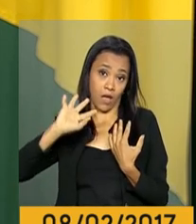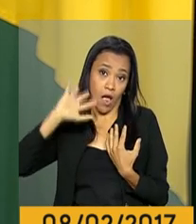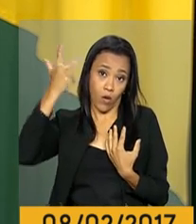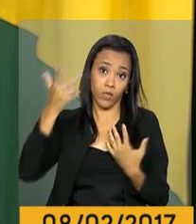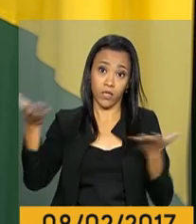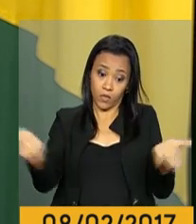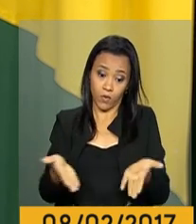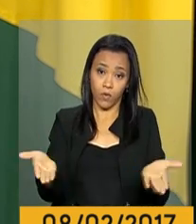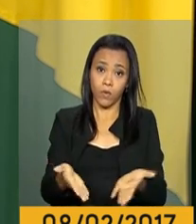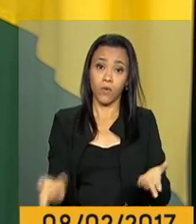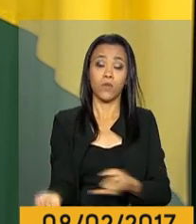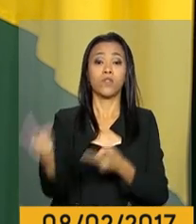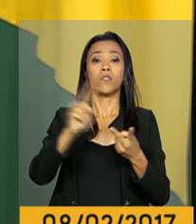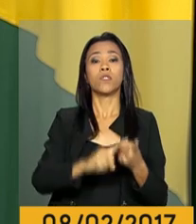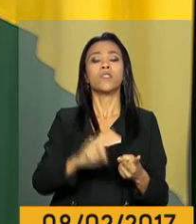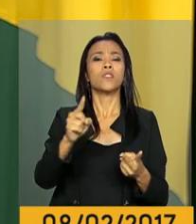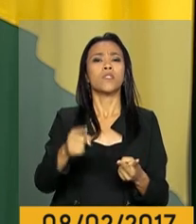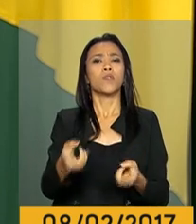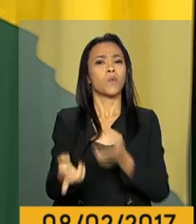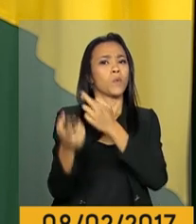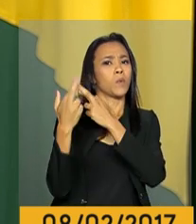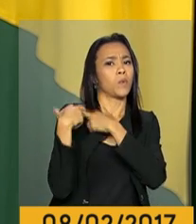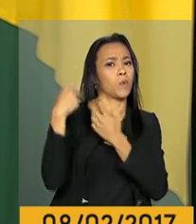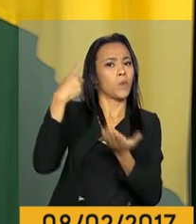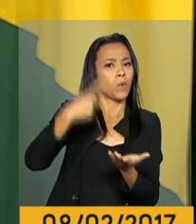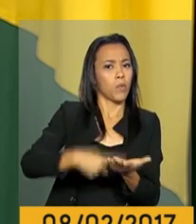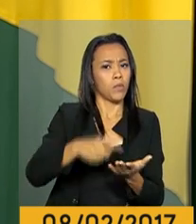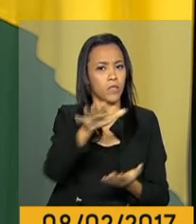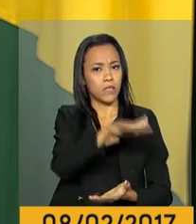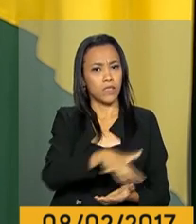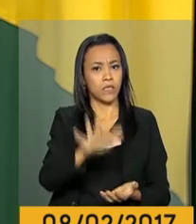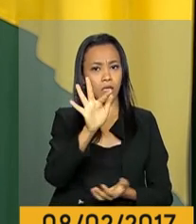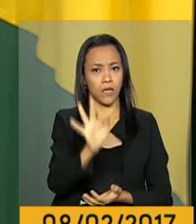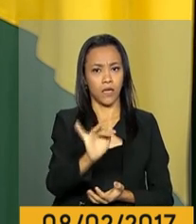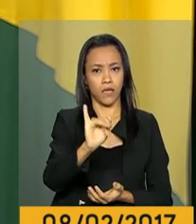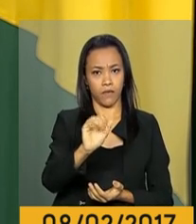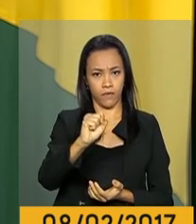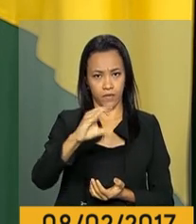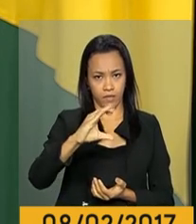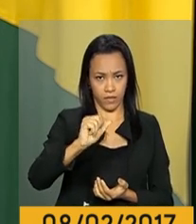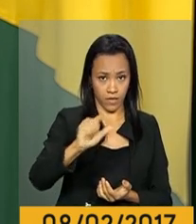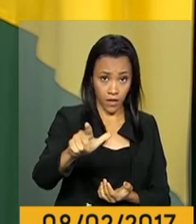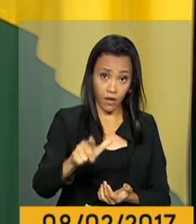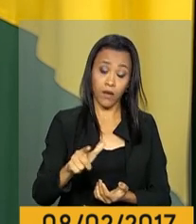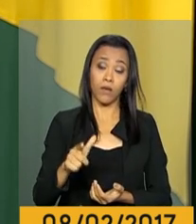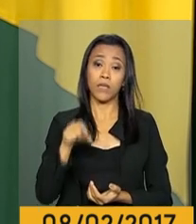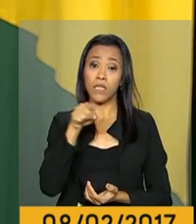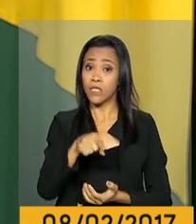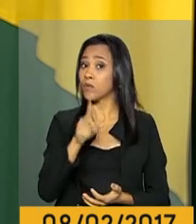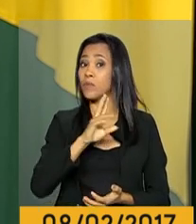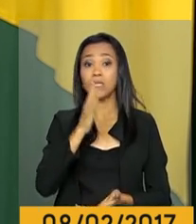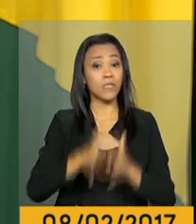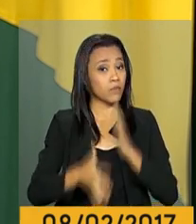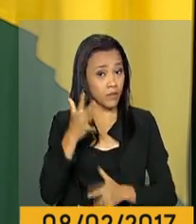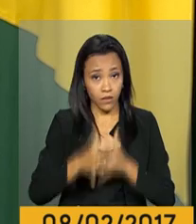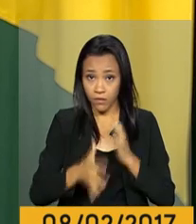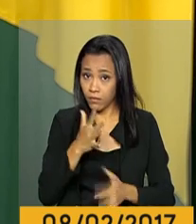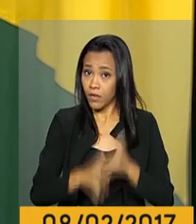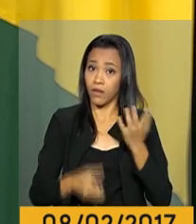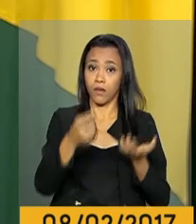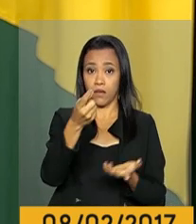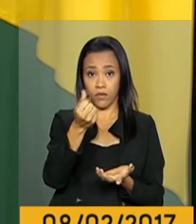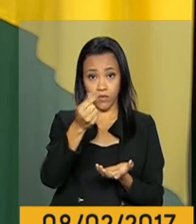responsabilidade fiscal de um lado que não impede a aplicação de verbas para a área